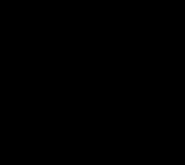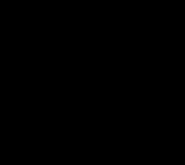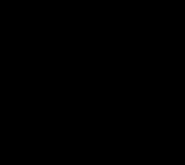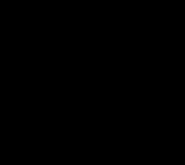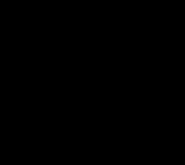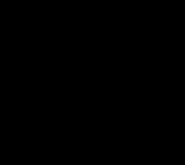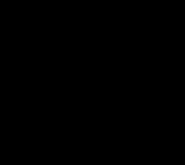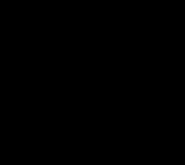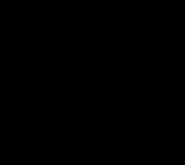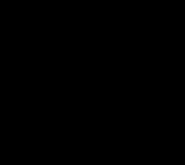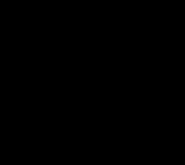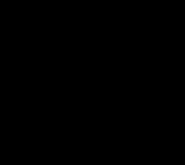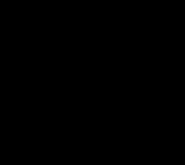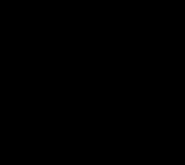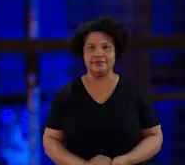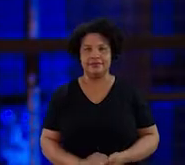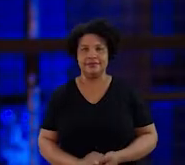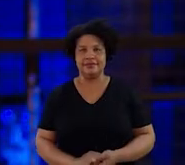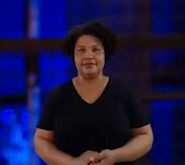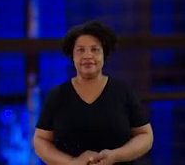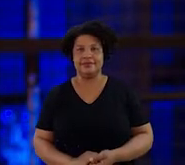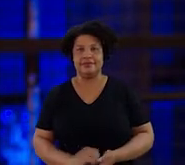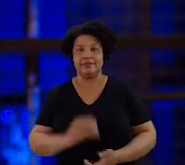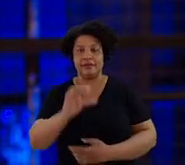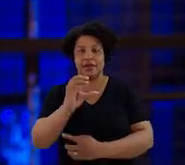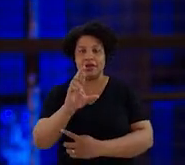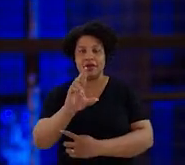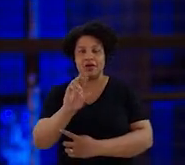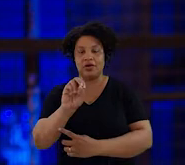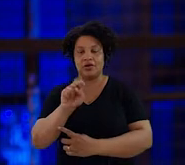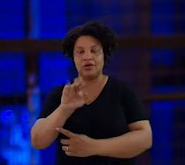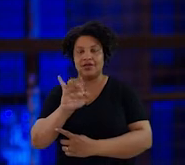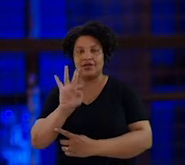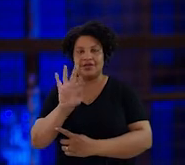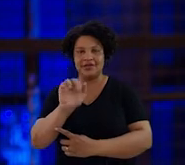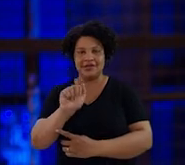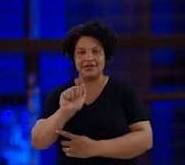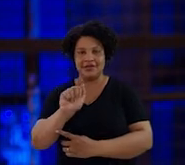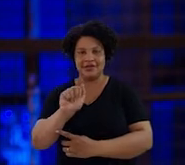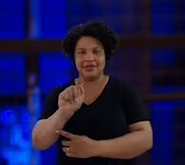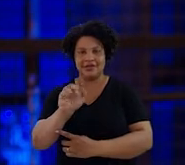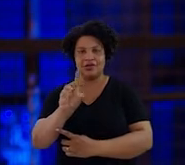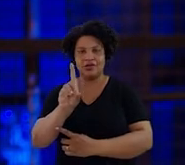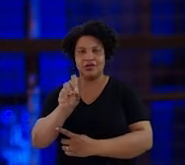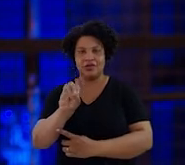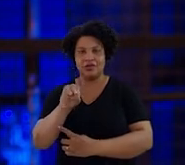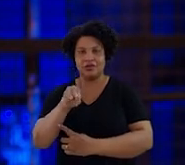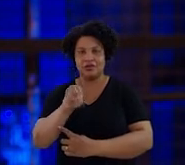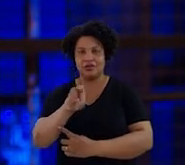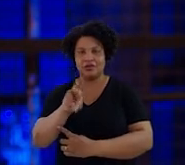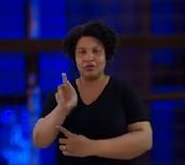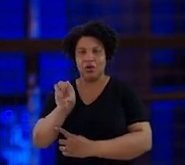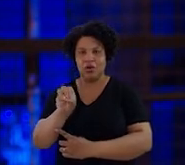nos encontramos na música. Cronista do Morro? Então, Cronista do Morro é